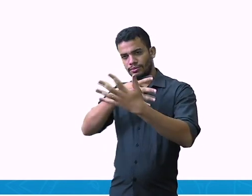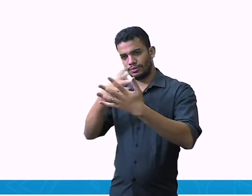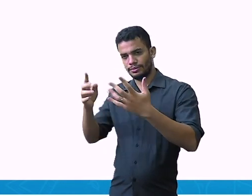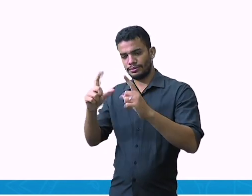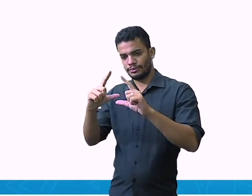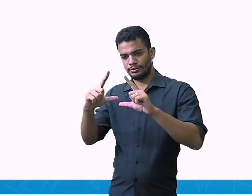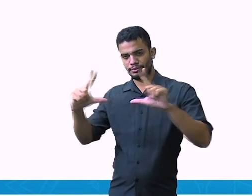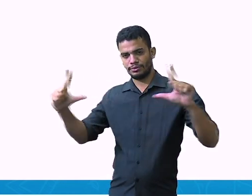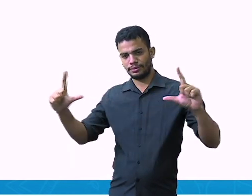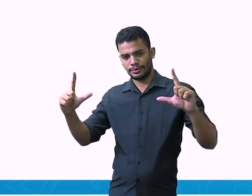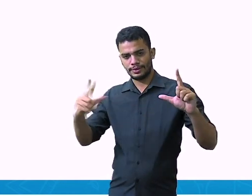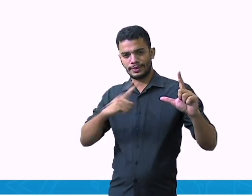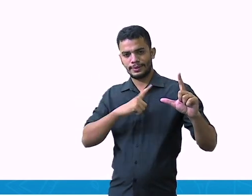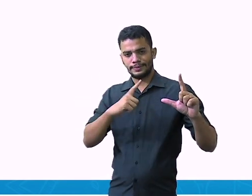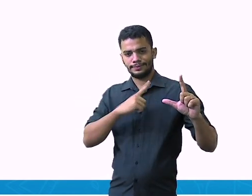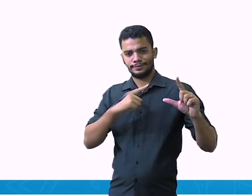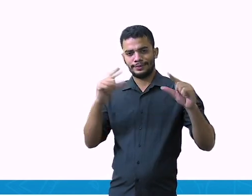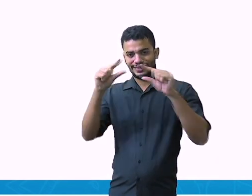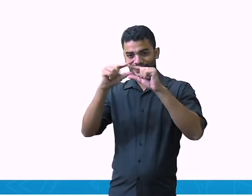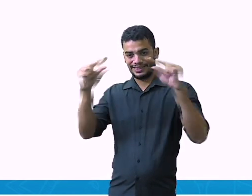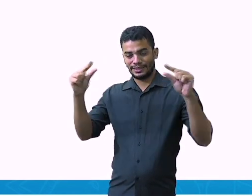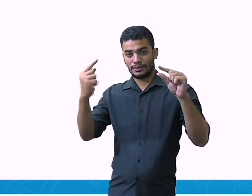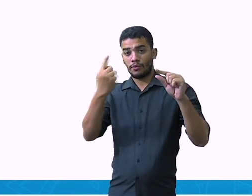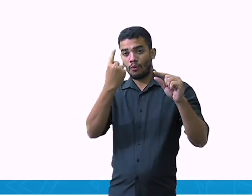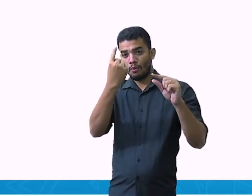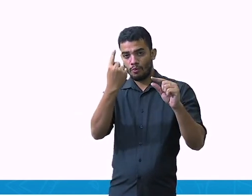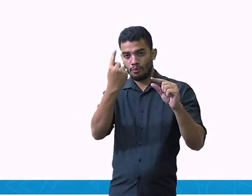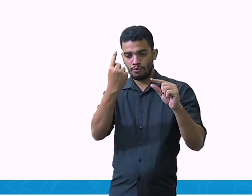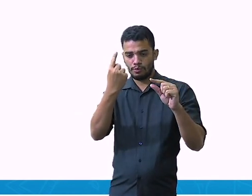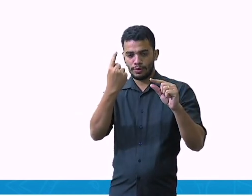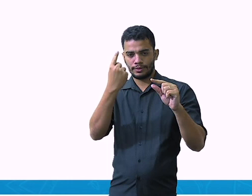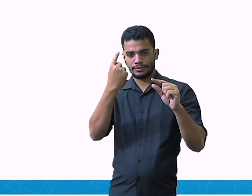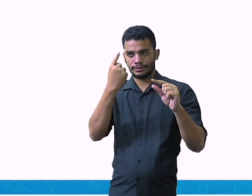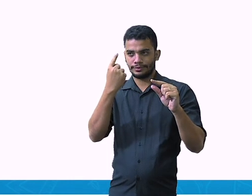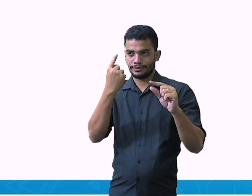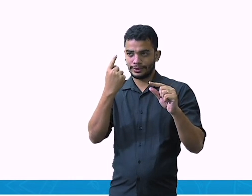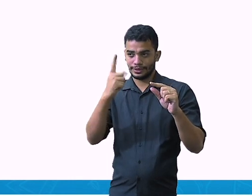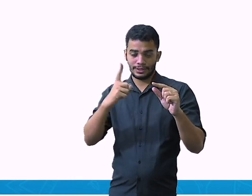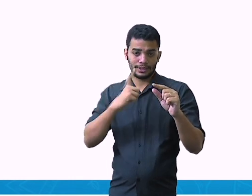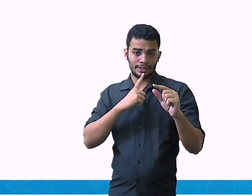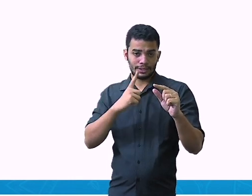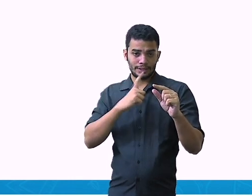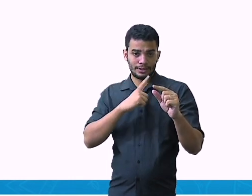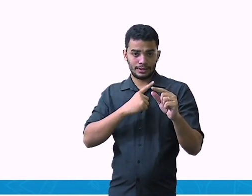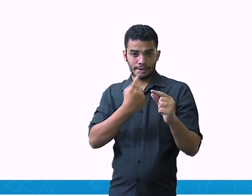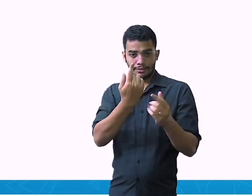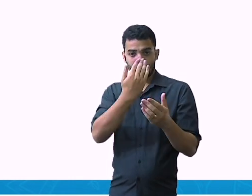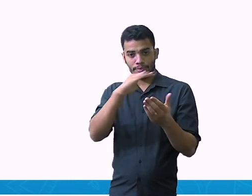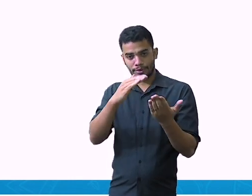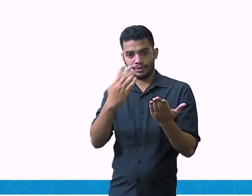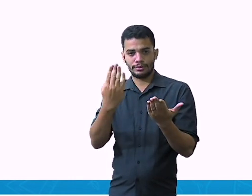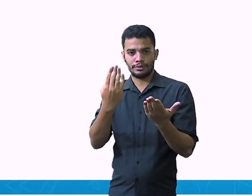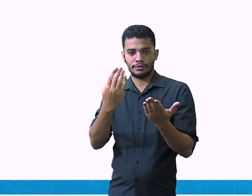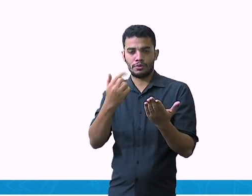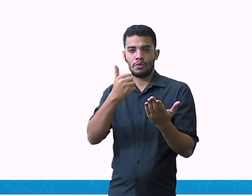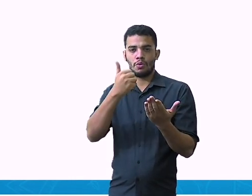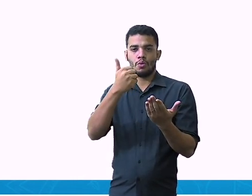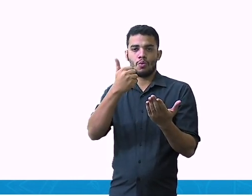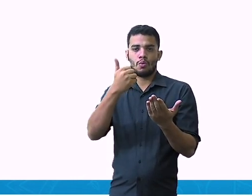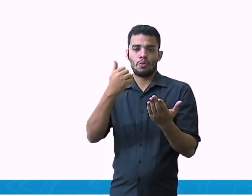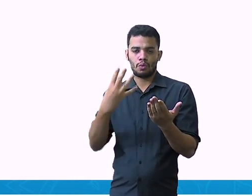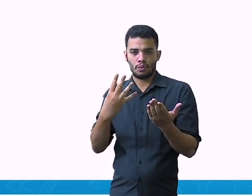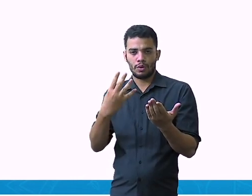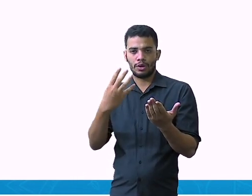essa primeira coluna branca, linha branca. Depois nós vemos com meio, 1/4,